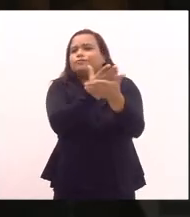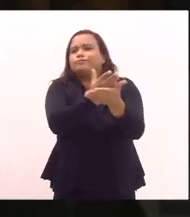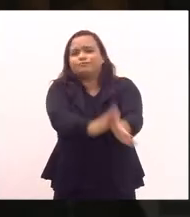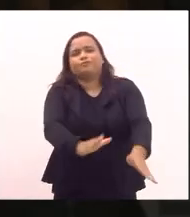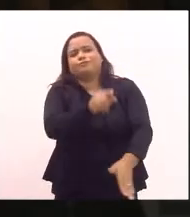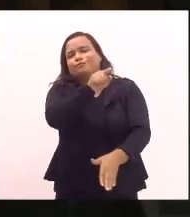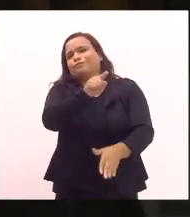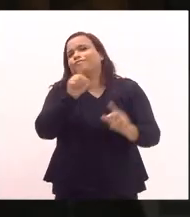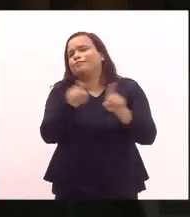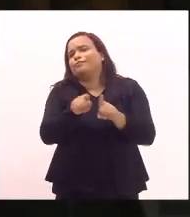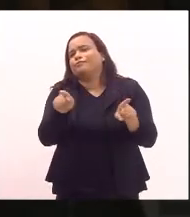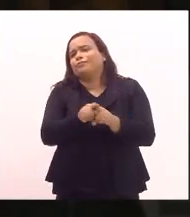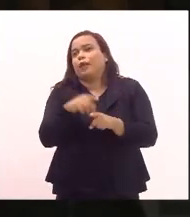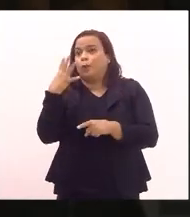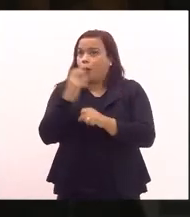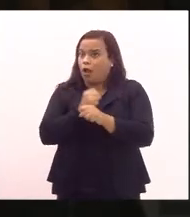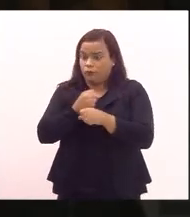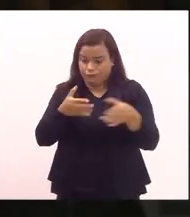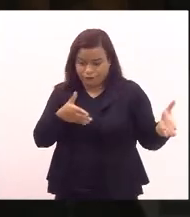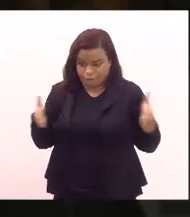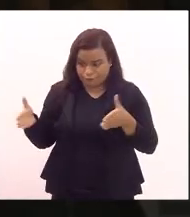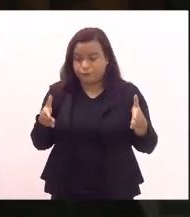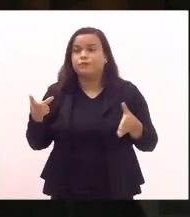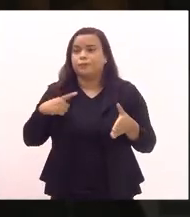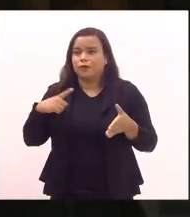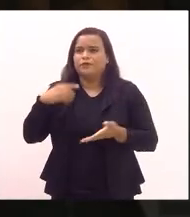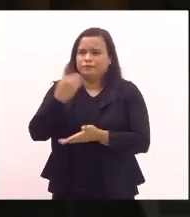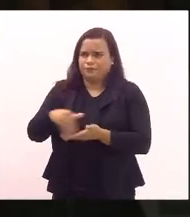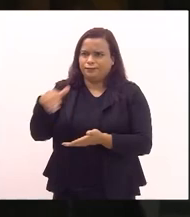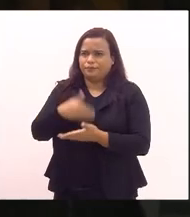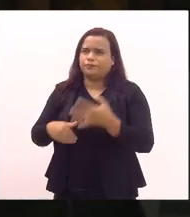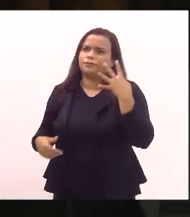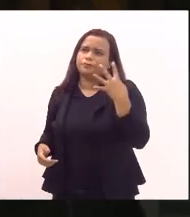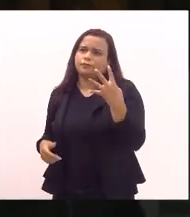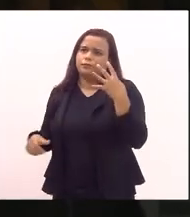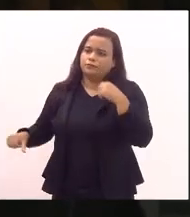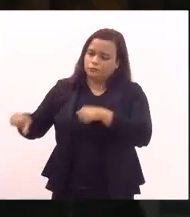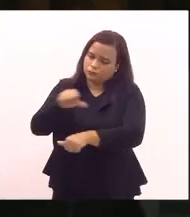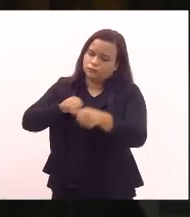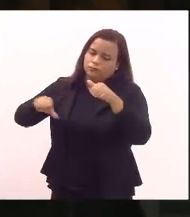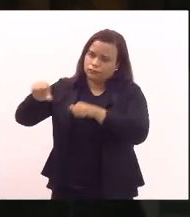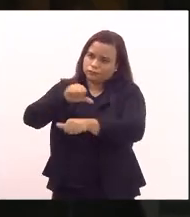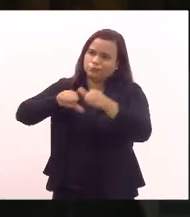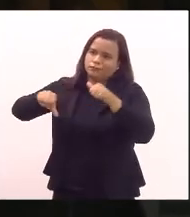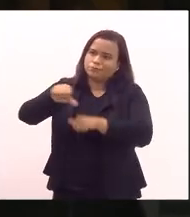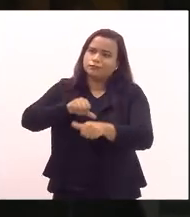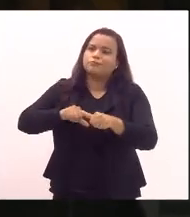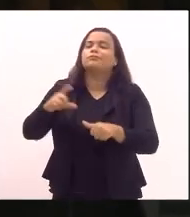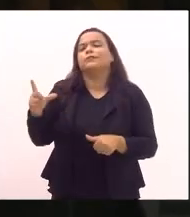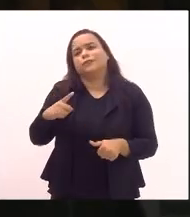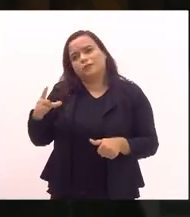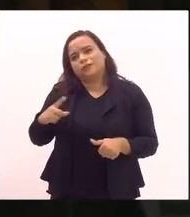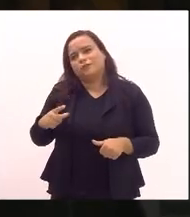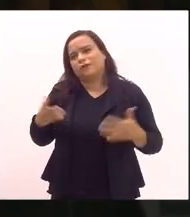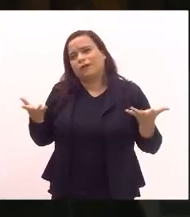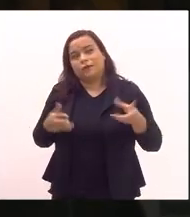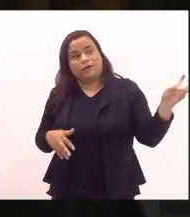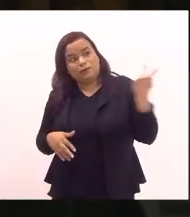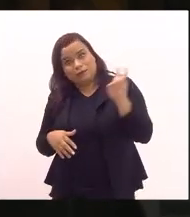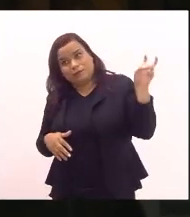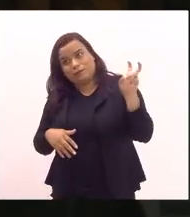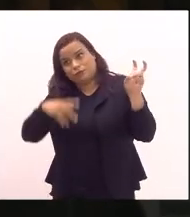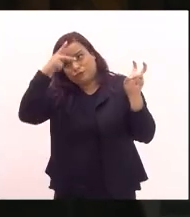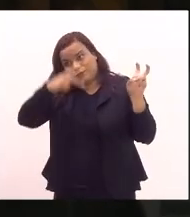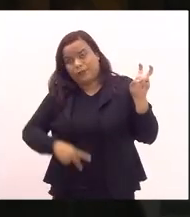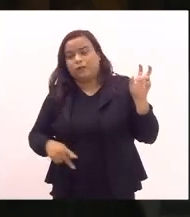somente Nesses últimos quatro anos foram quatro secretários licença tecnologias diferentes estamos no quinto presidente